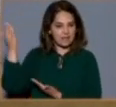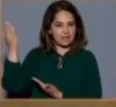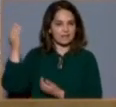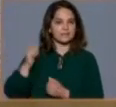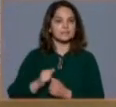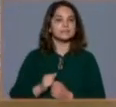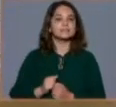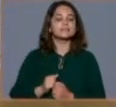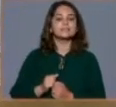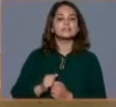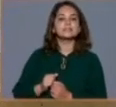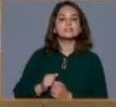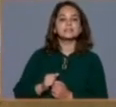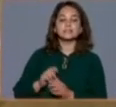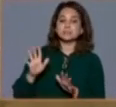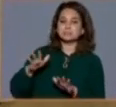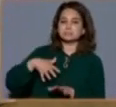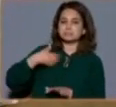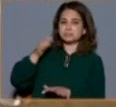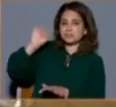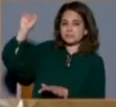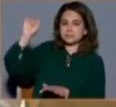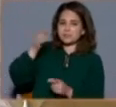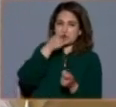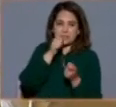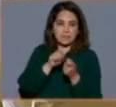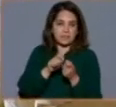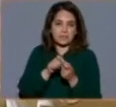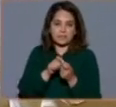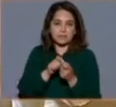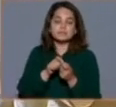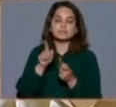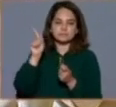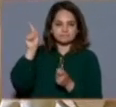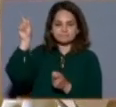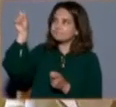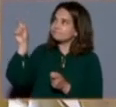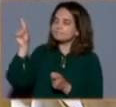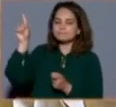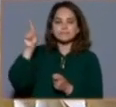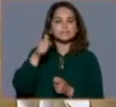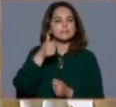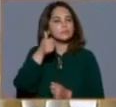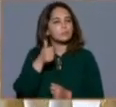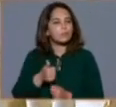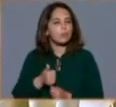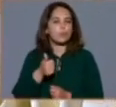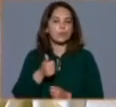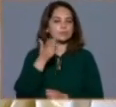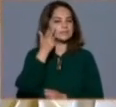A sua ira dura apenas um momento, e a sua benevolência